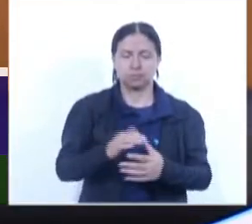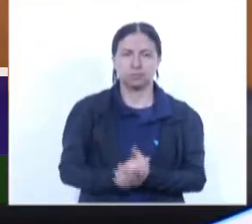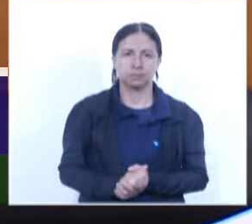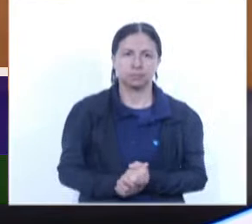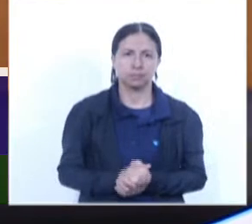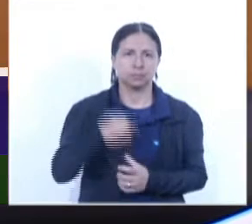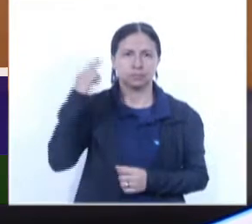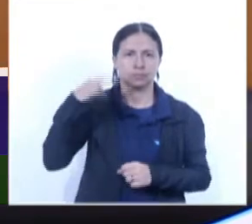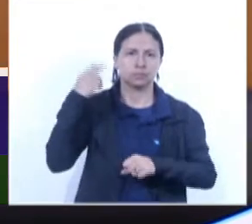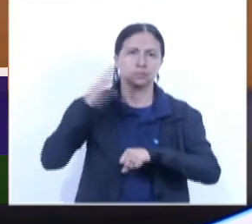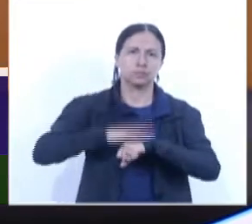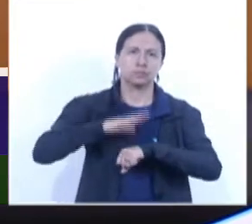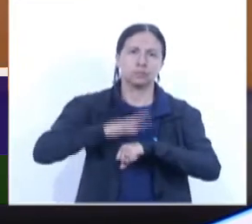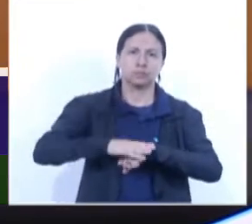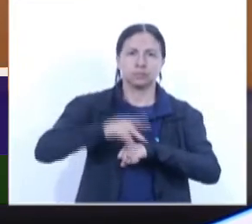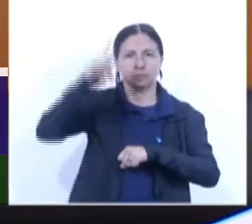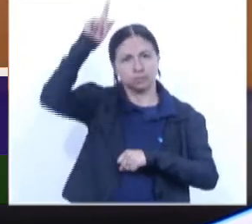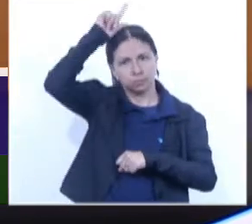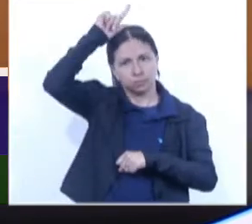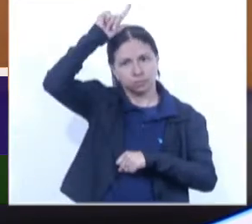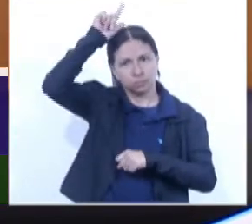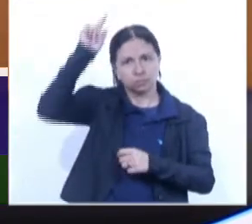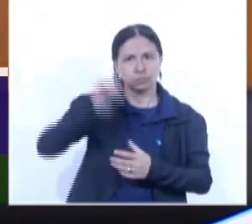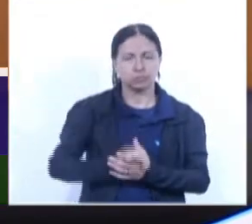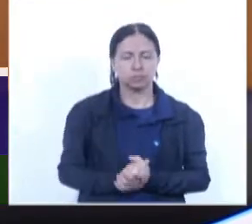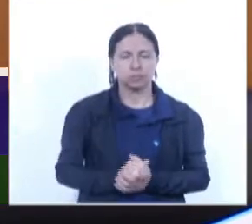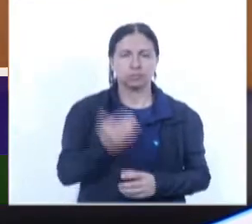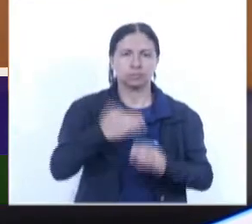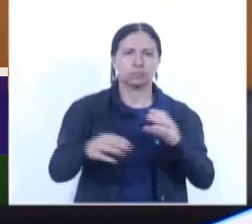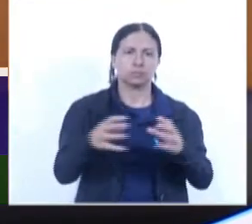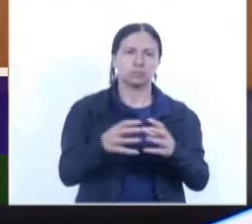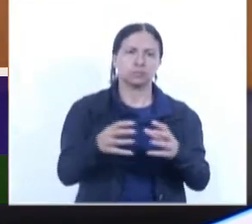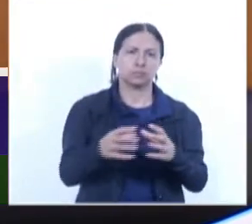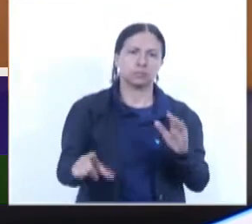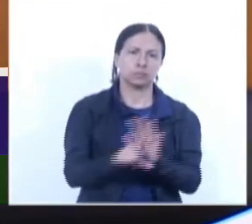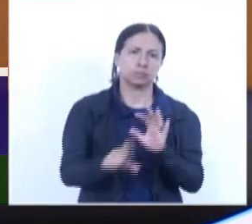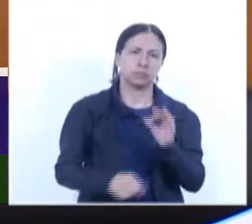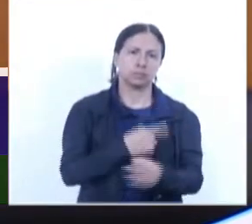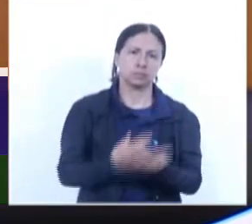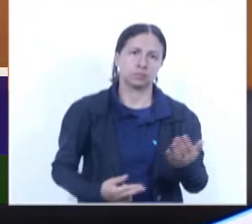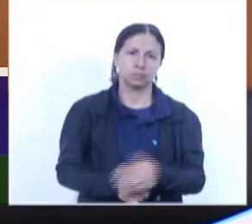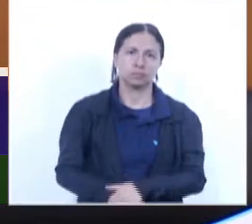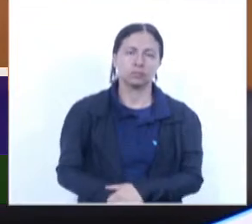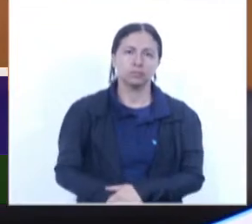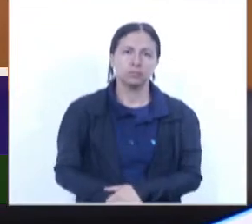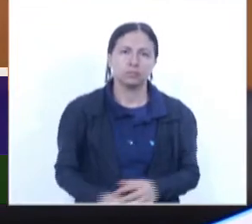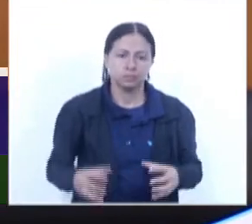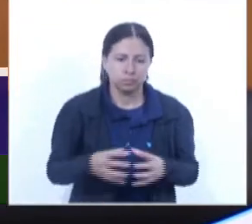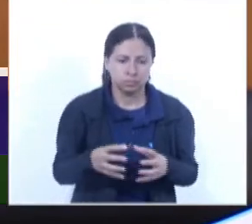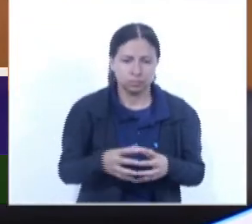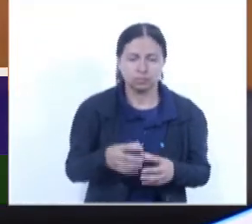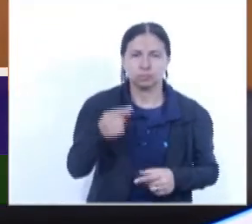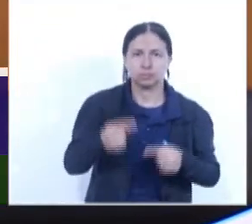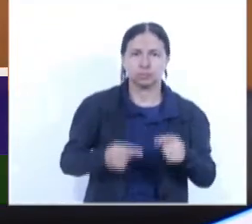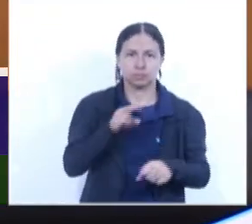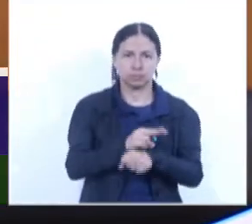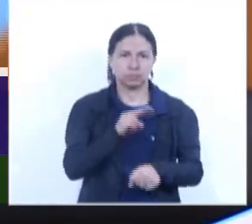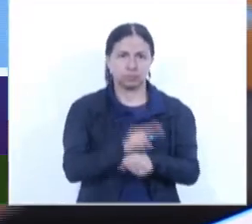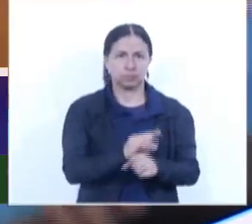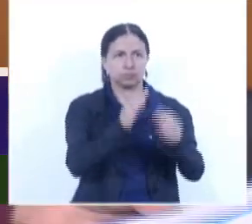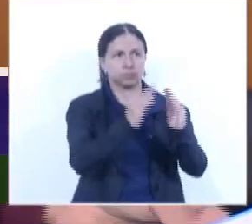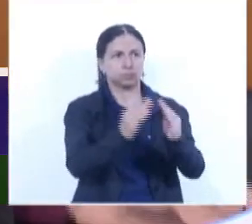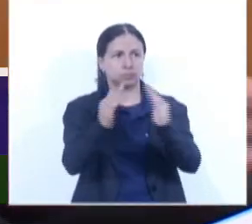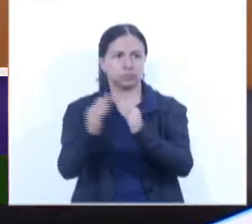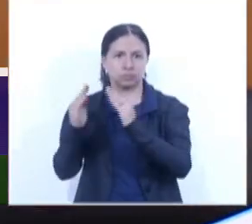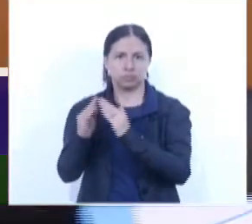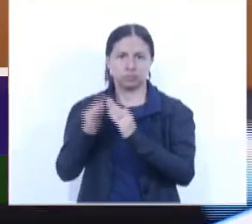autor Vereador gilvamos Ferrari justiça e redação comissão de políticas Urbana habitação e